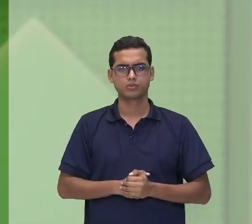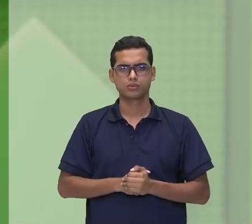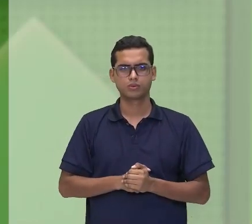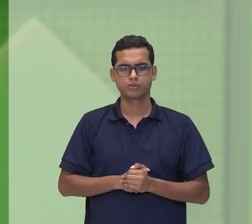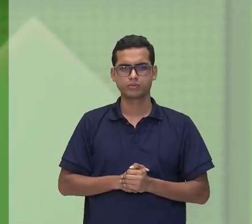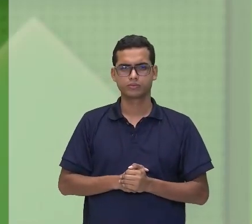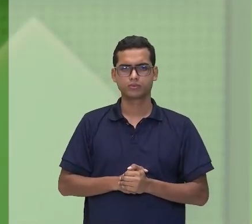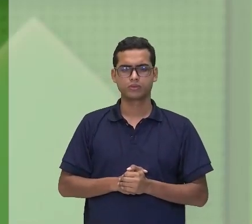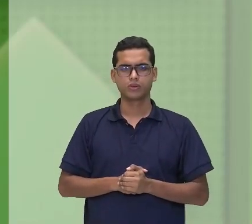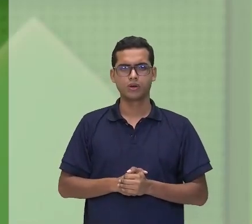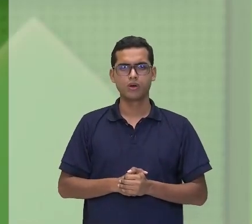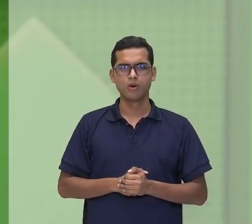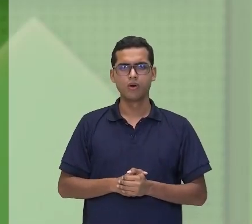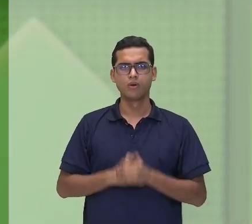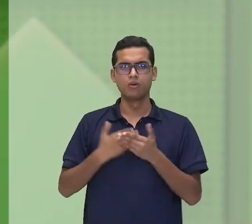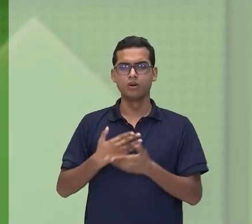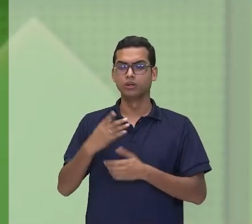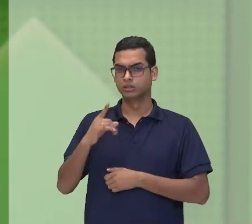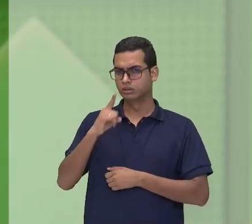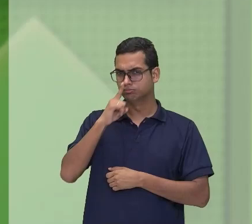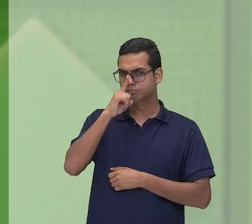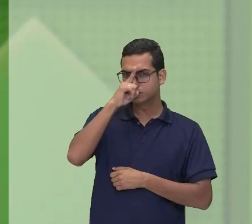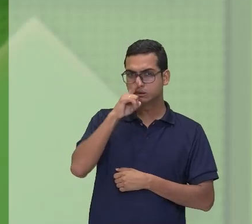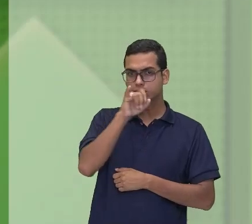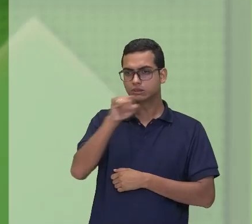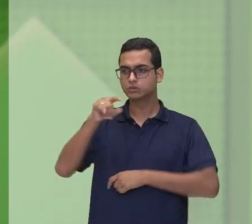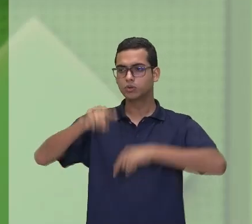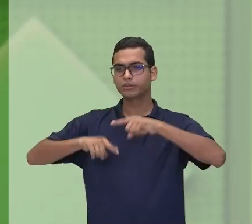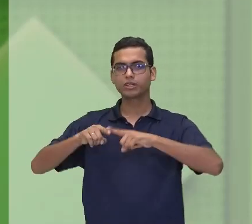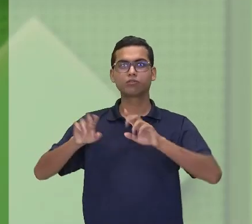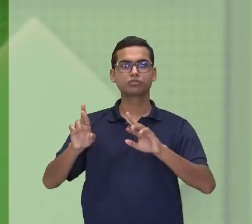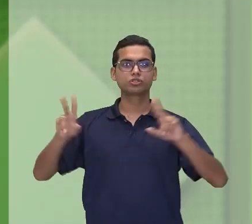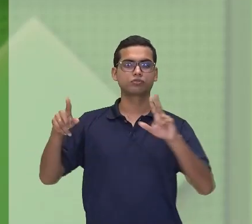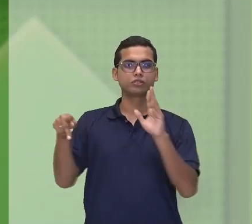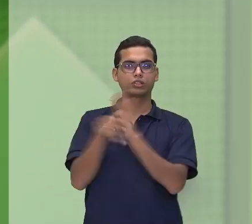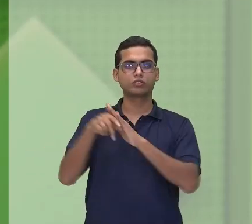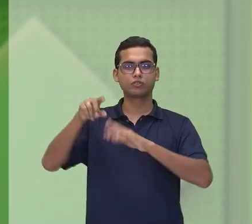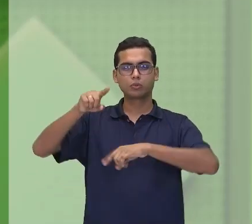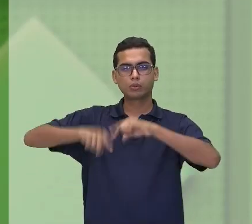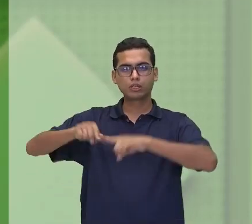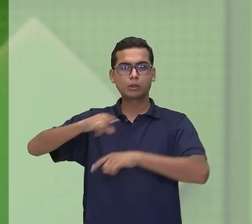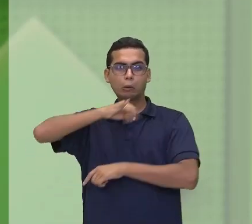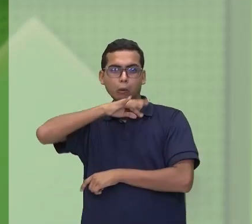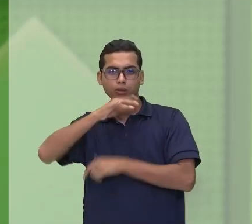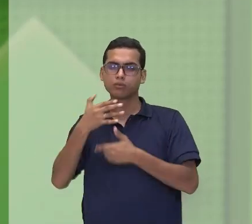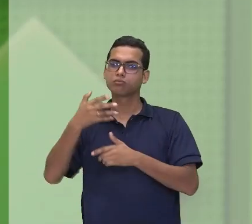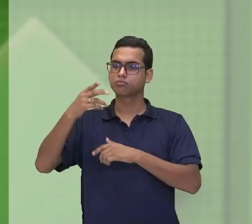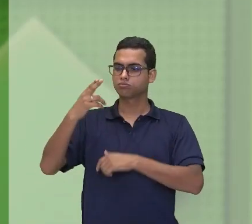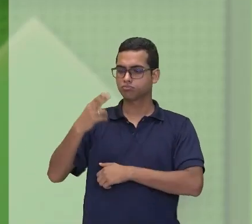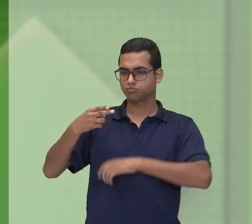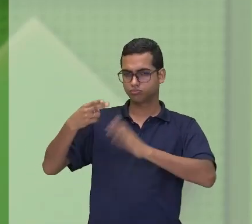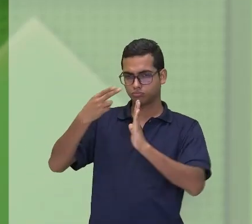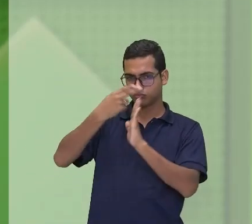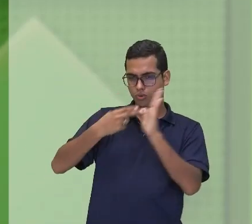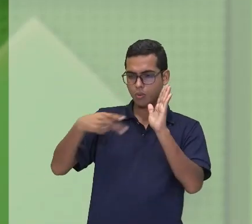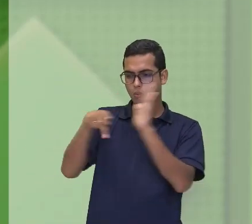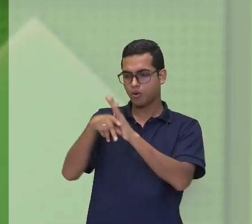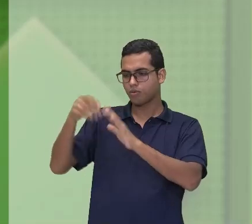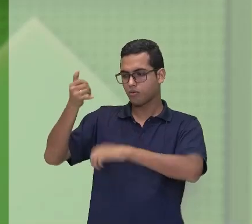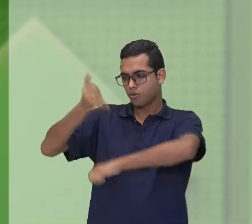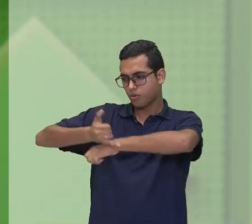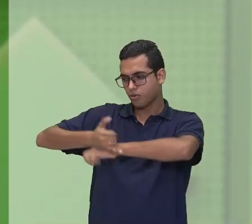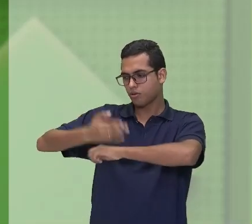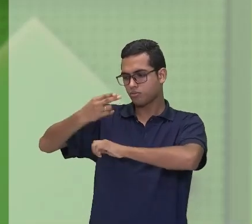do paciente. Então, a termodinâmica está ali atuando, né, para